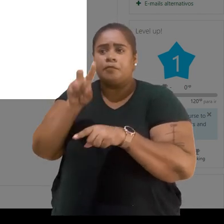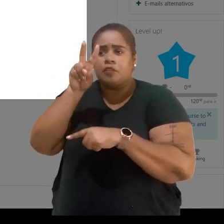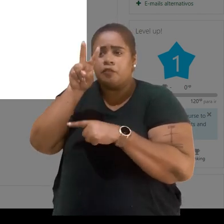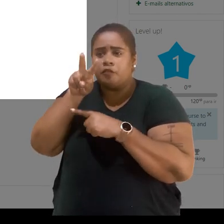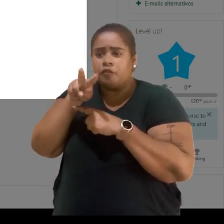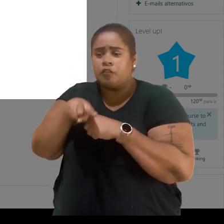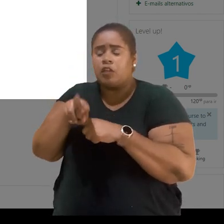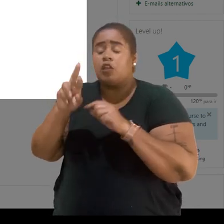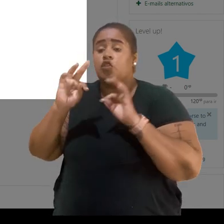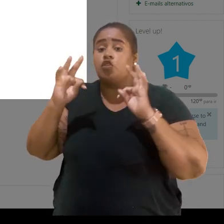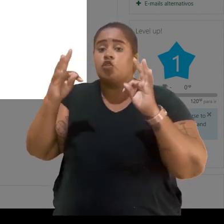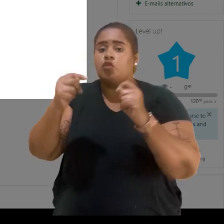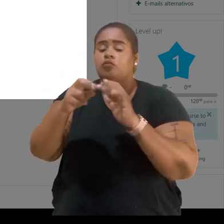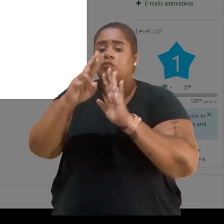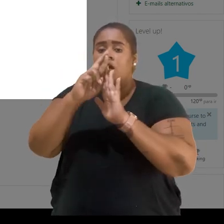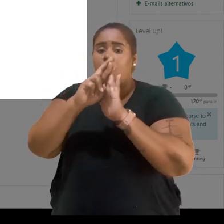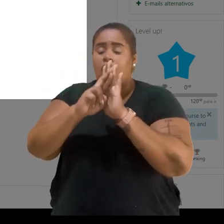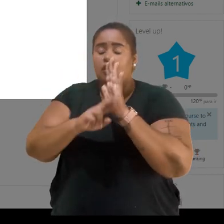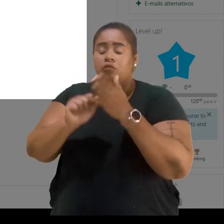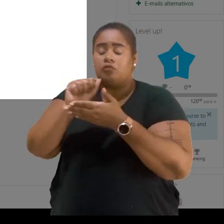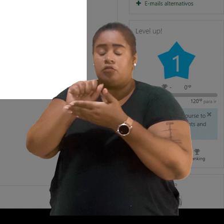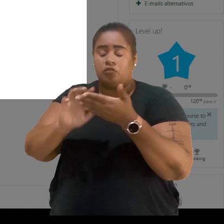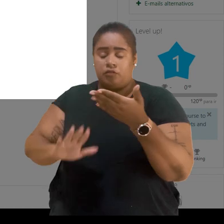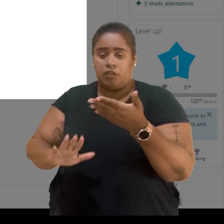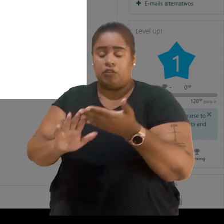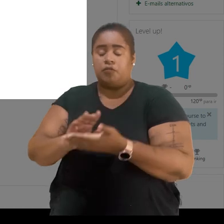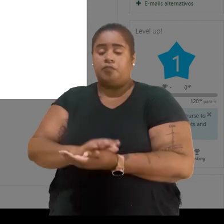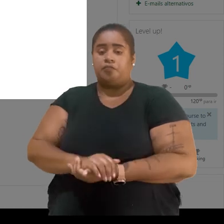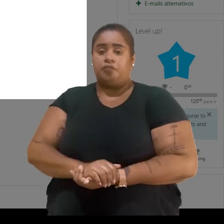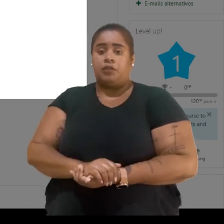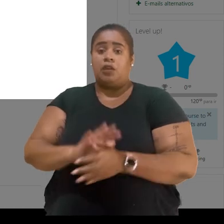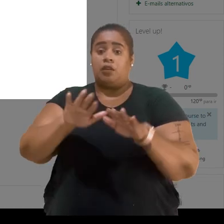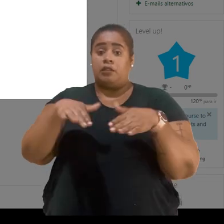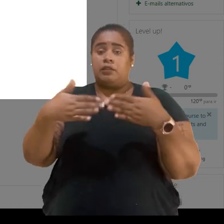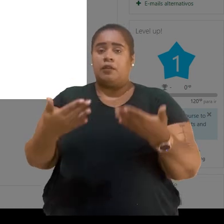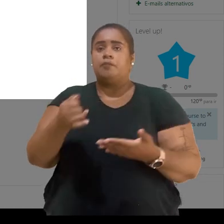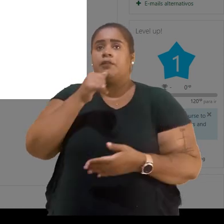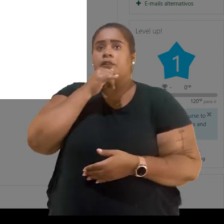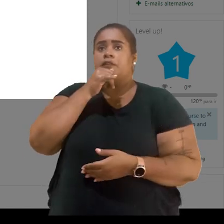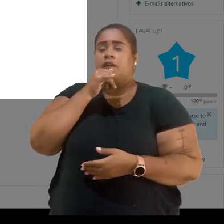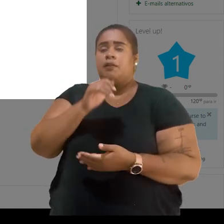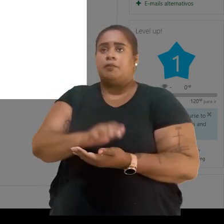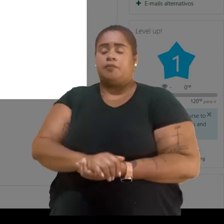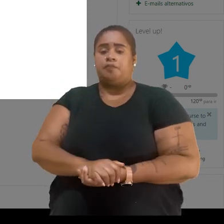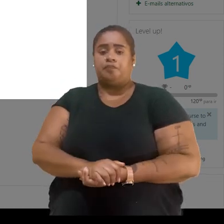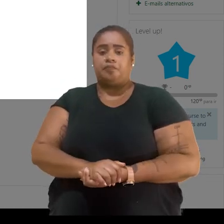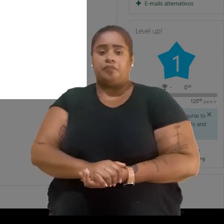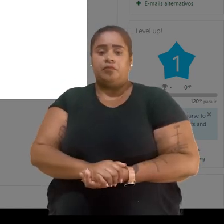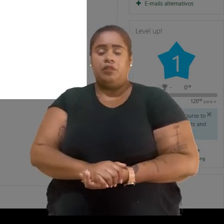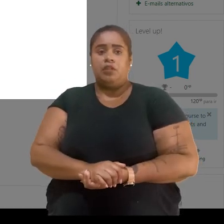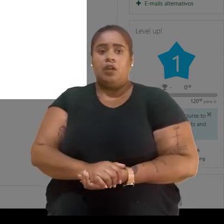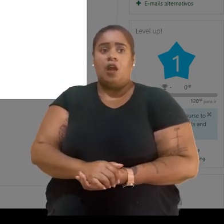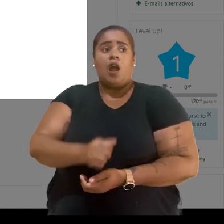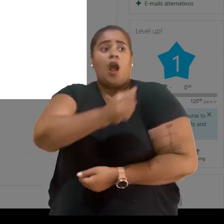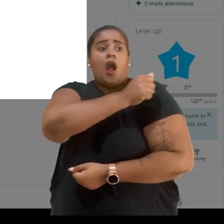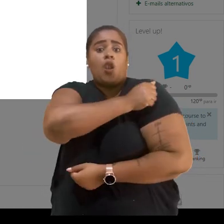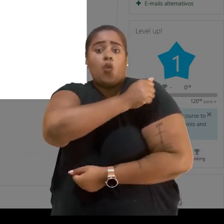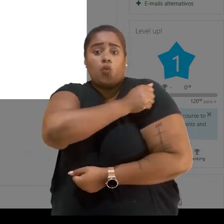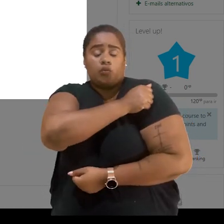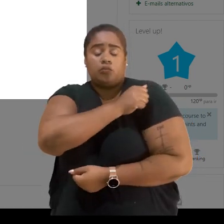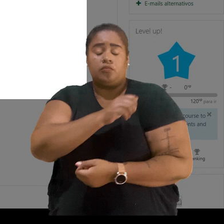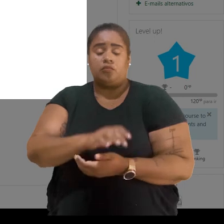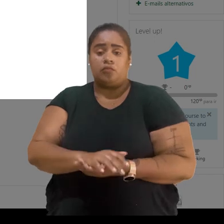e também verificar aqui os relatórios de atividades dos alunos então